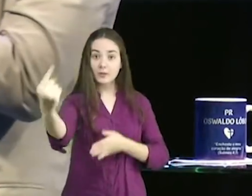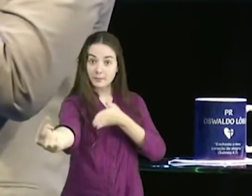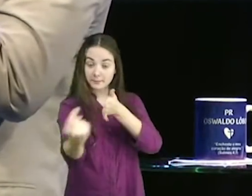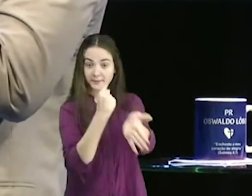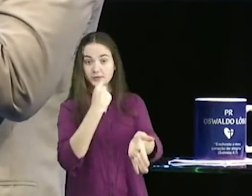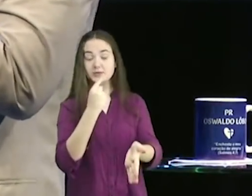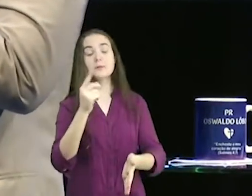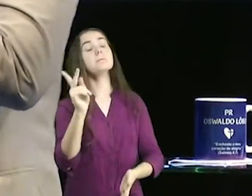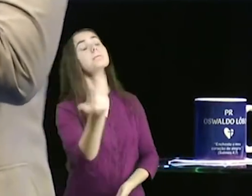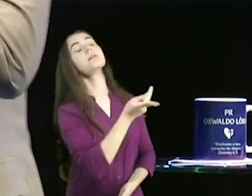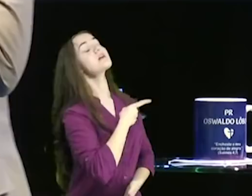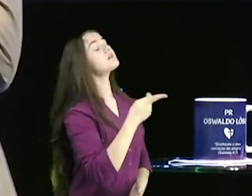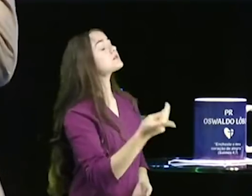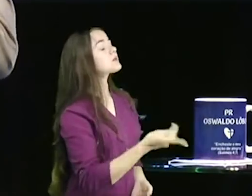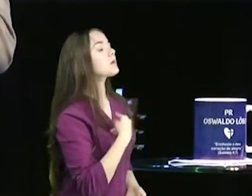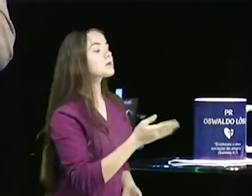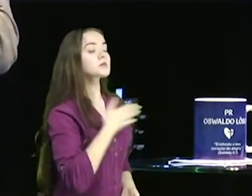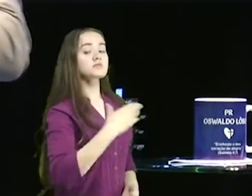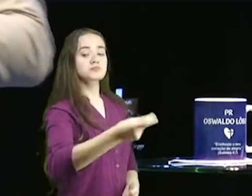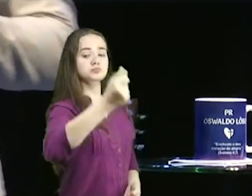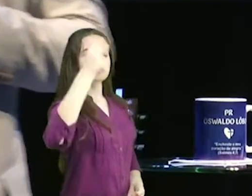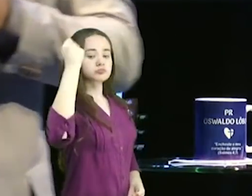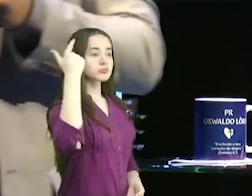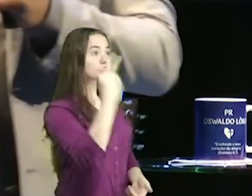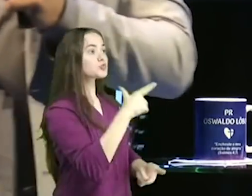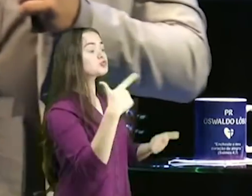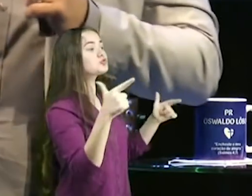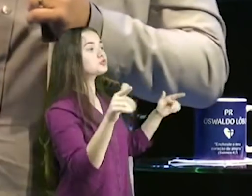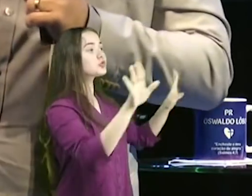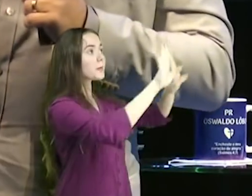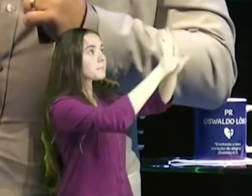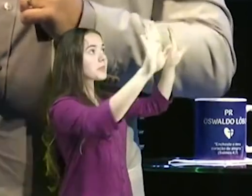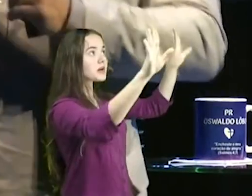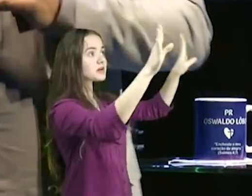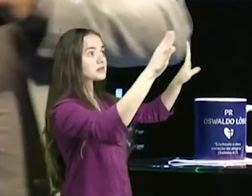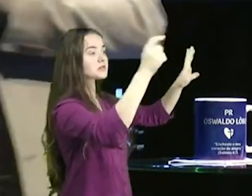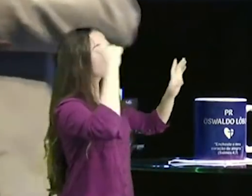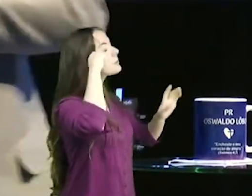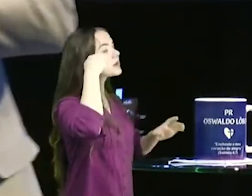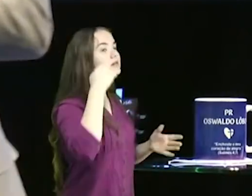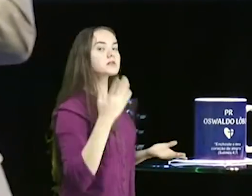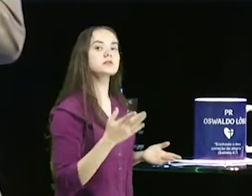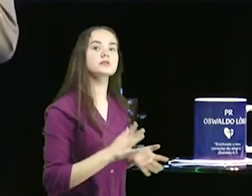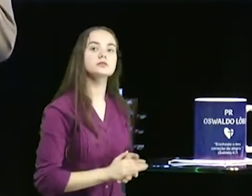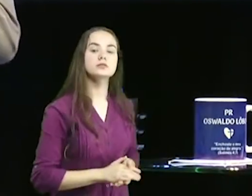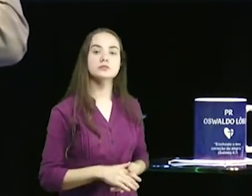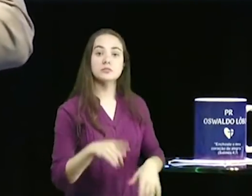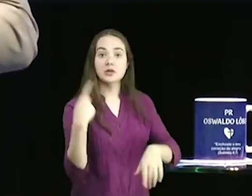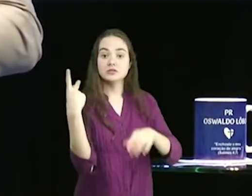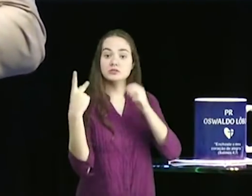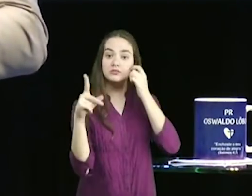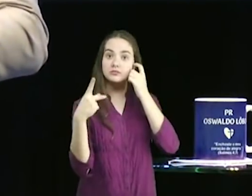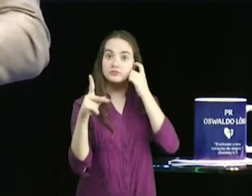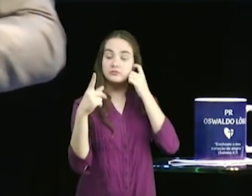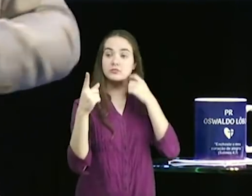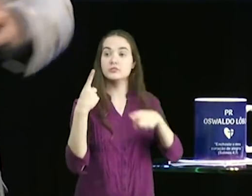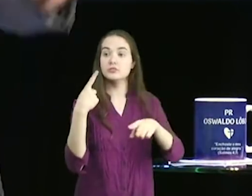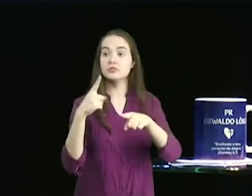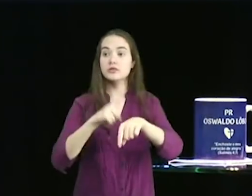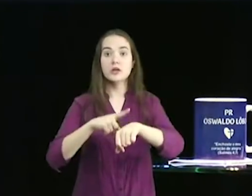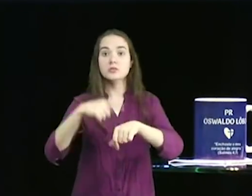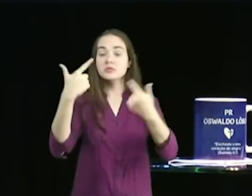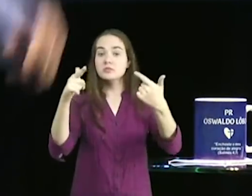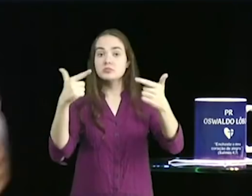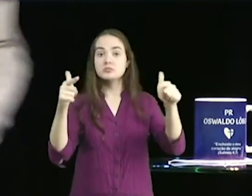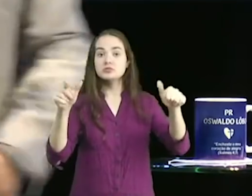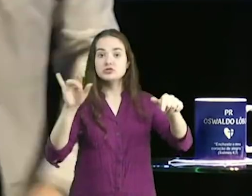pastor, no meu templo não tinha parede preta. Também no teu templo o culto não era transmitido online. Era, gente. E você precisa do